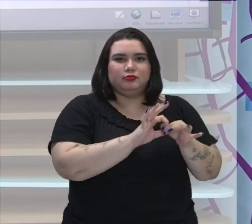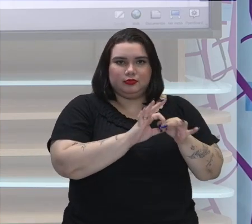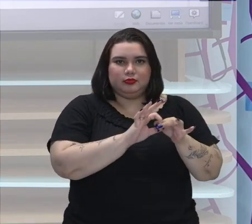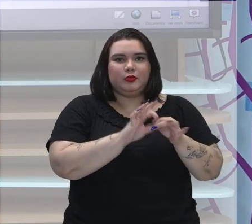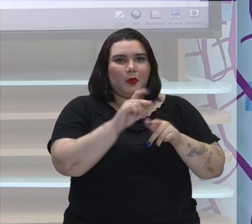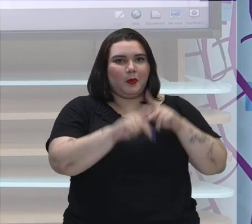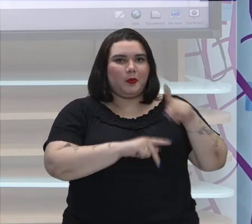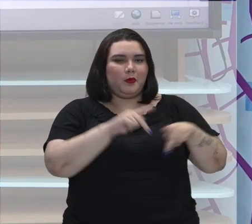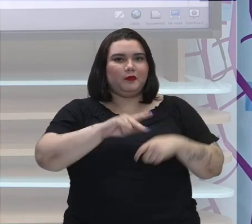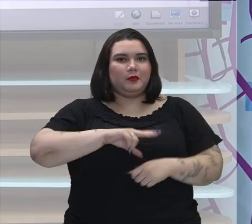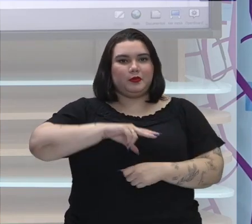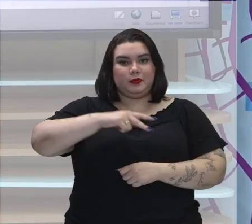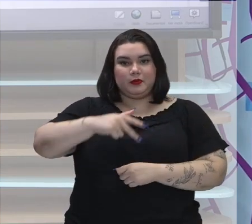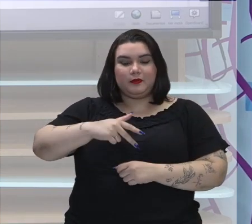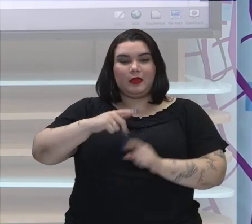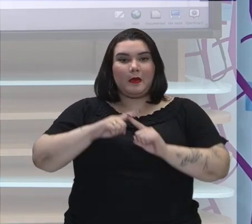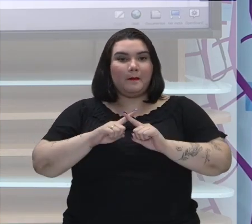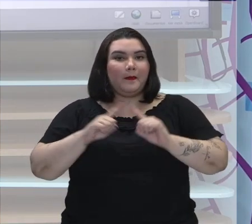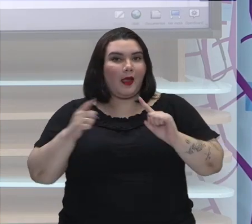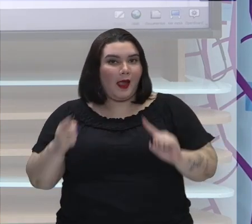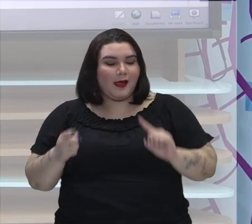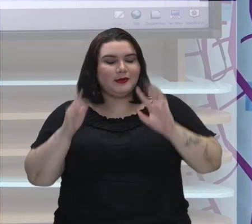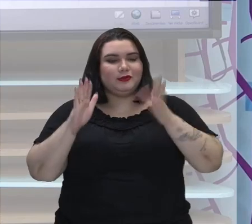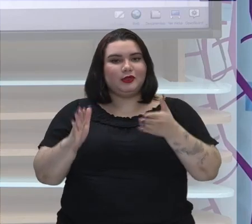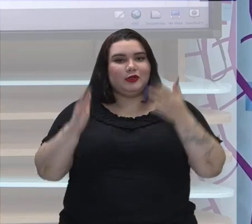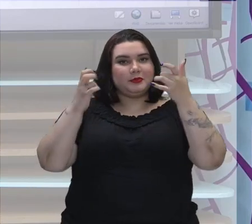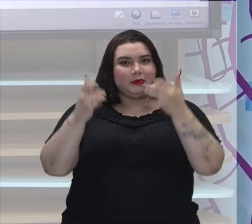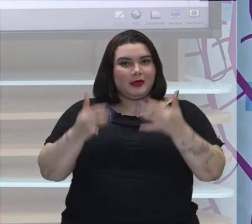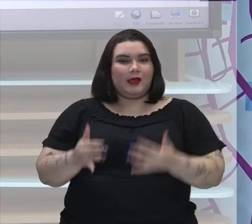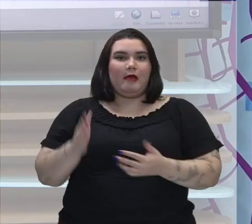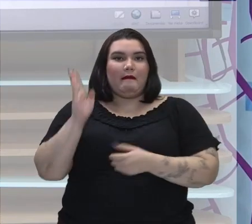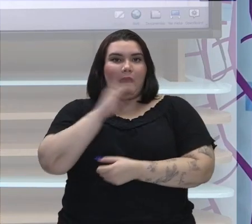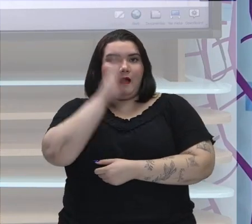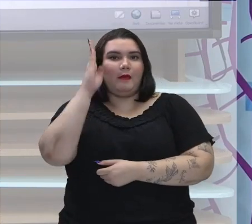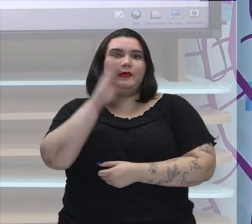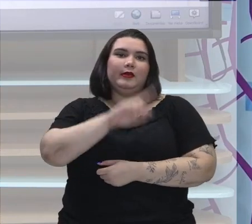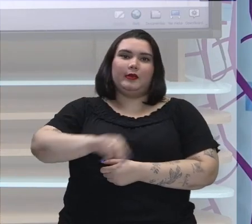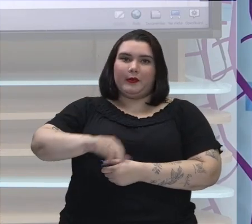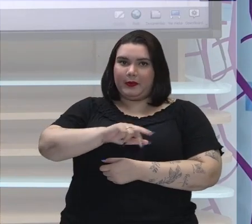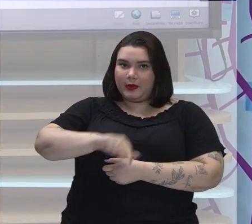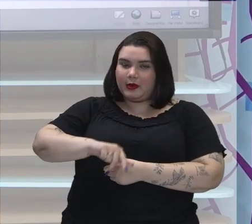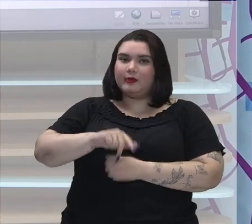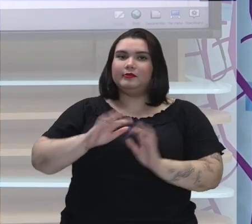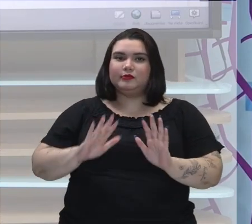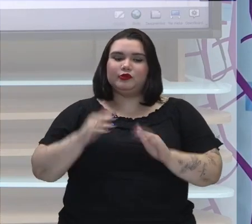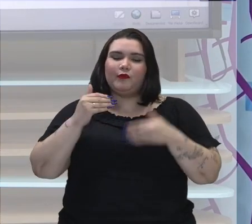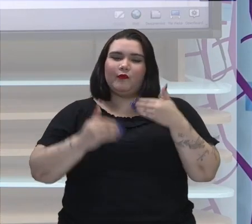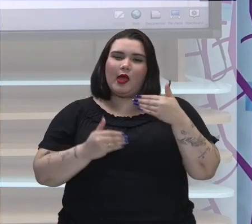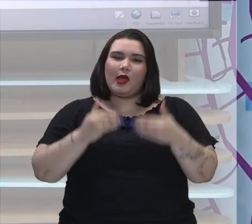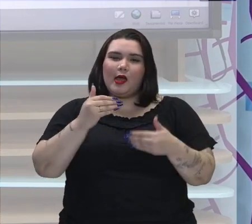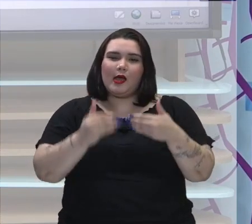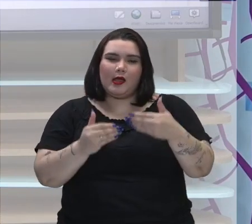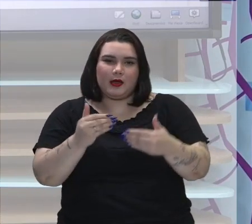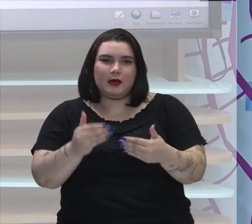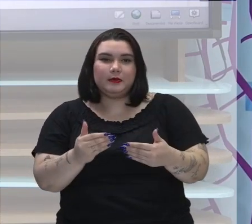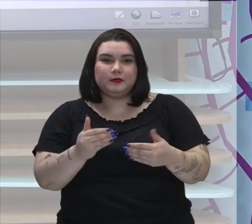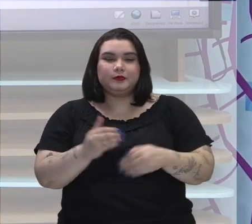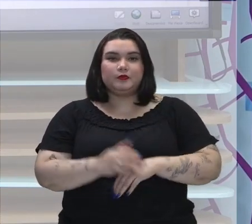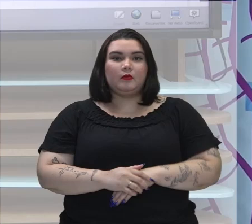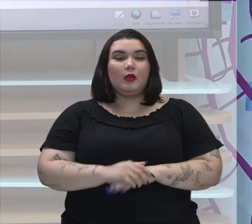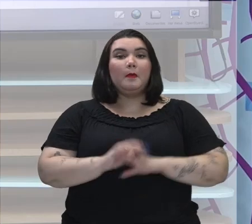É claro que isso não acontecerá do dia para a noite. Mas um ponto importante é